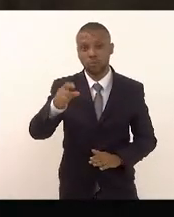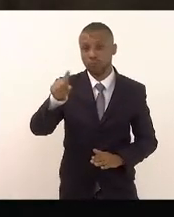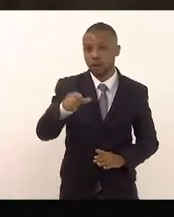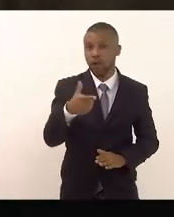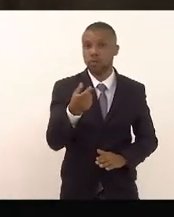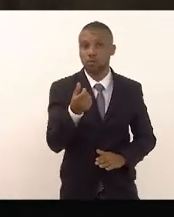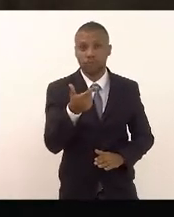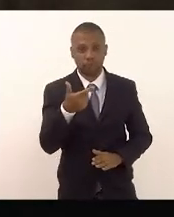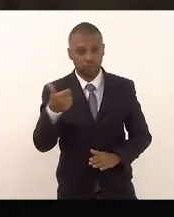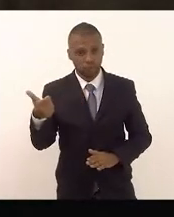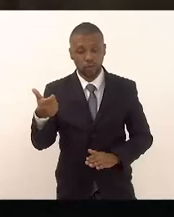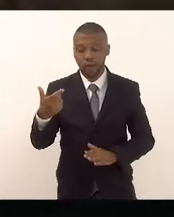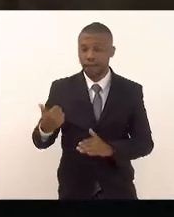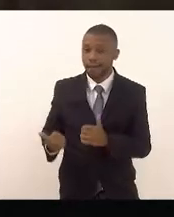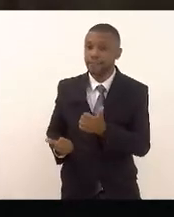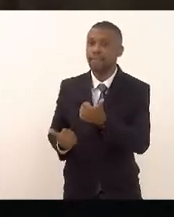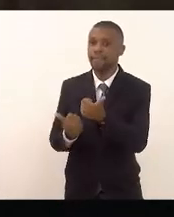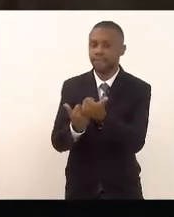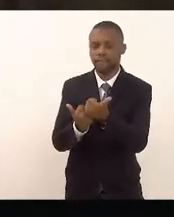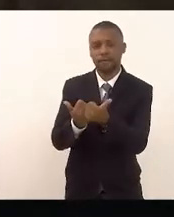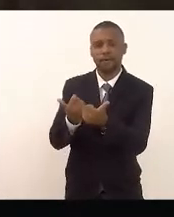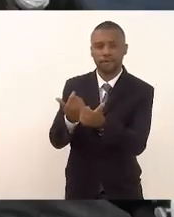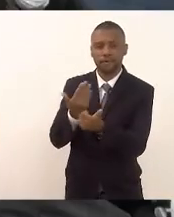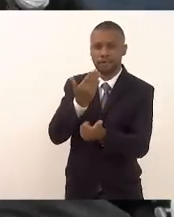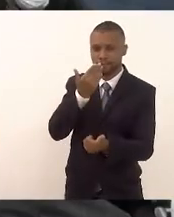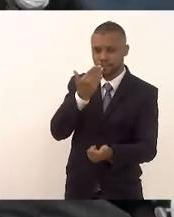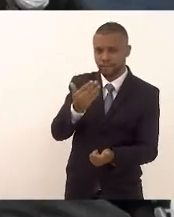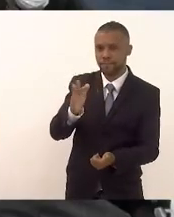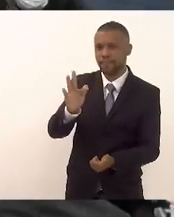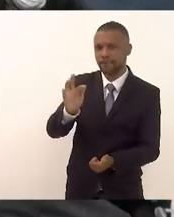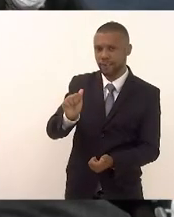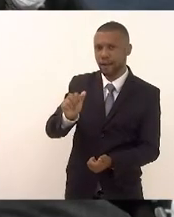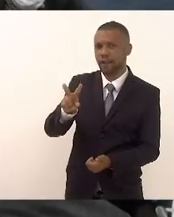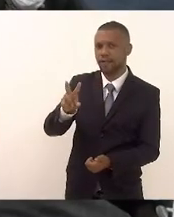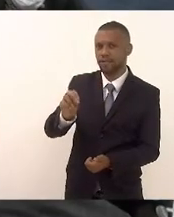3851/2021 é favorável.